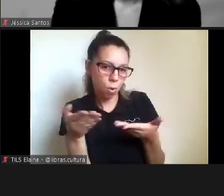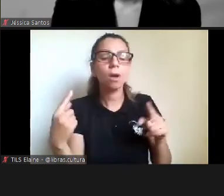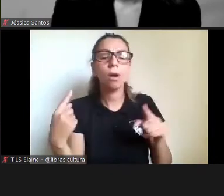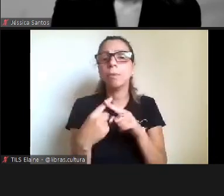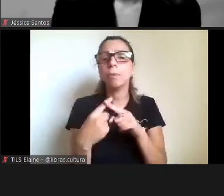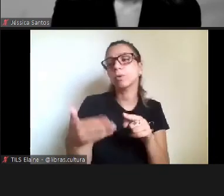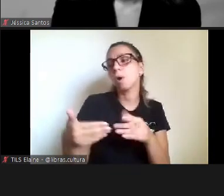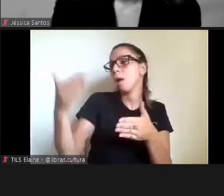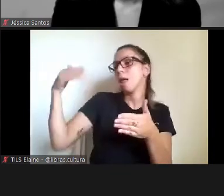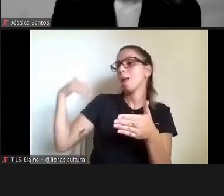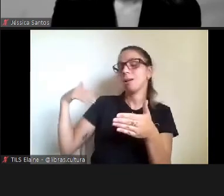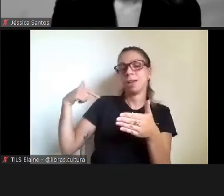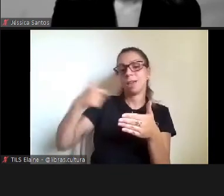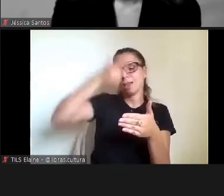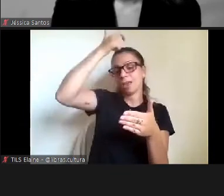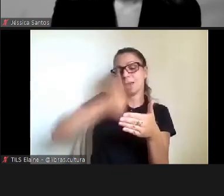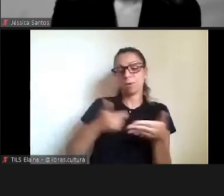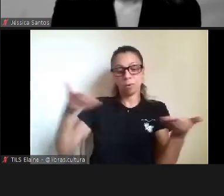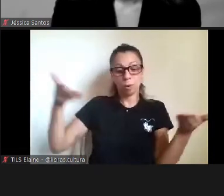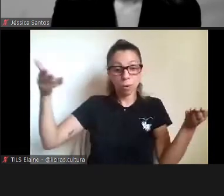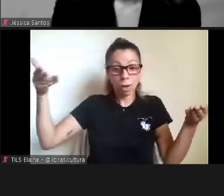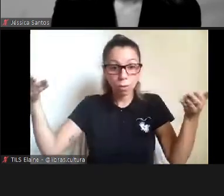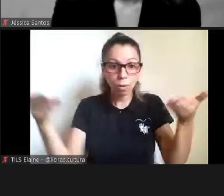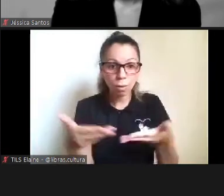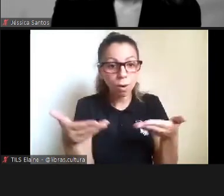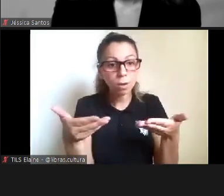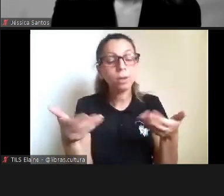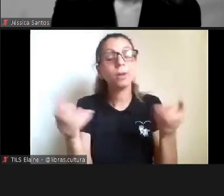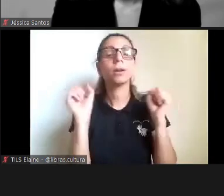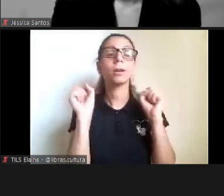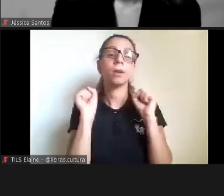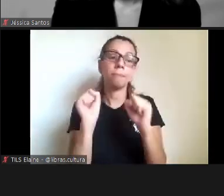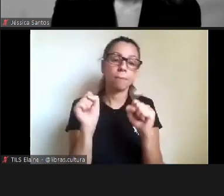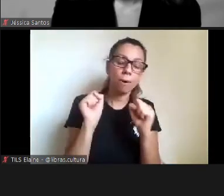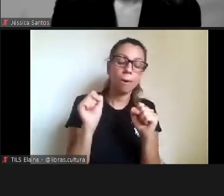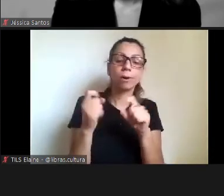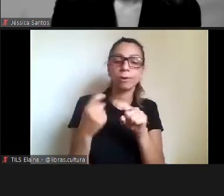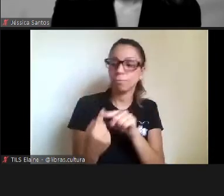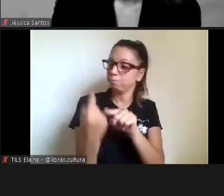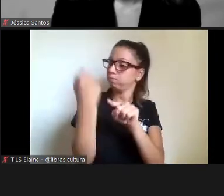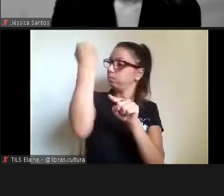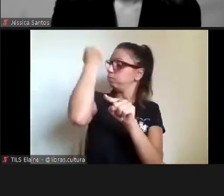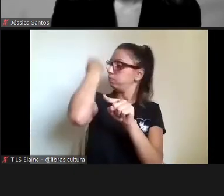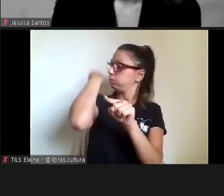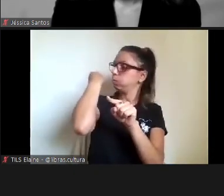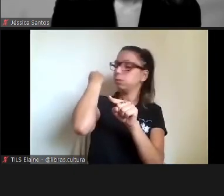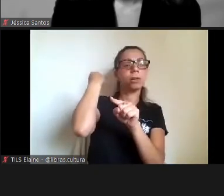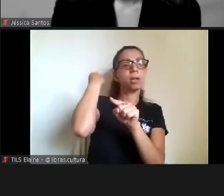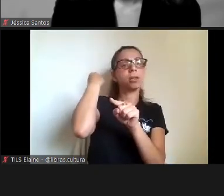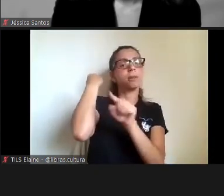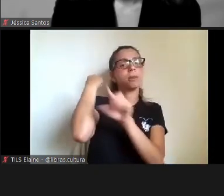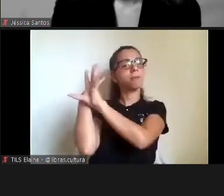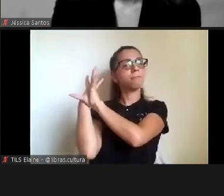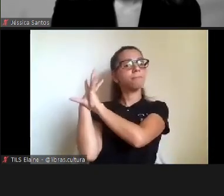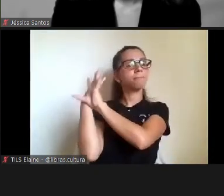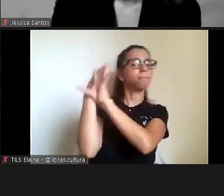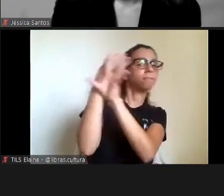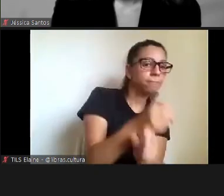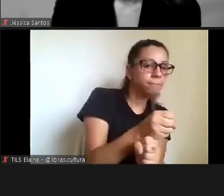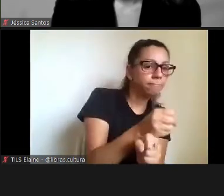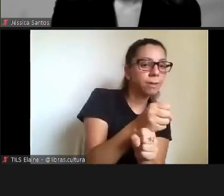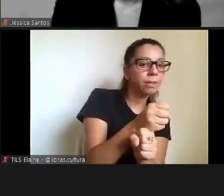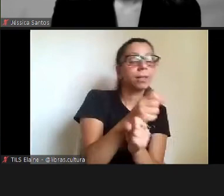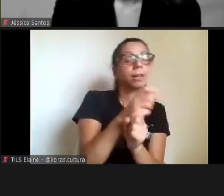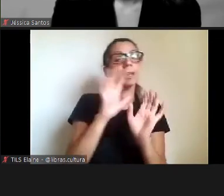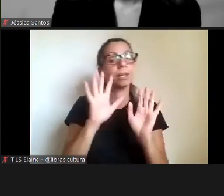pessoa do presente, que tenho, que posso repensar o passado. E eu vejo nos três trabalhos uma forma